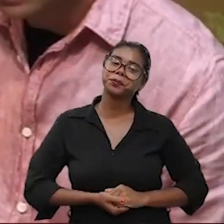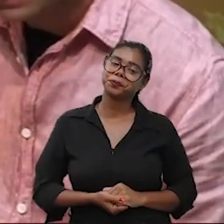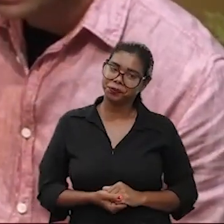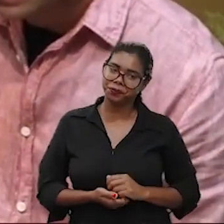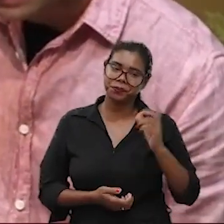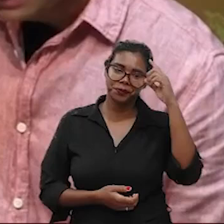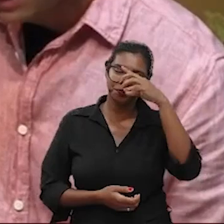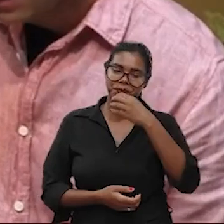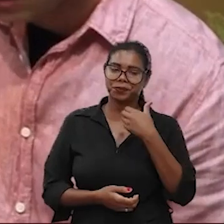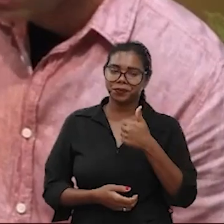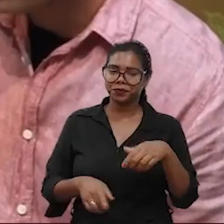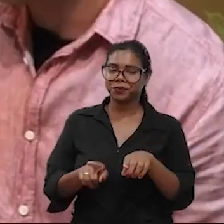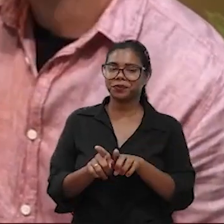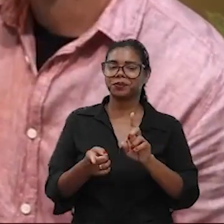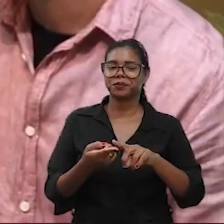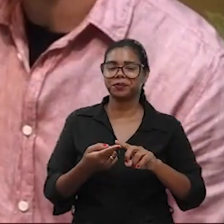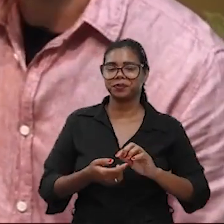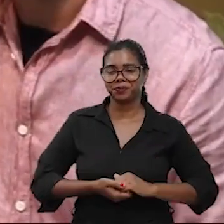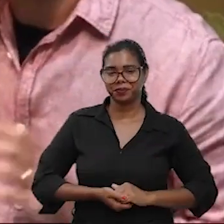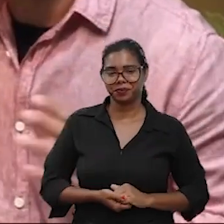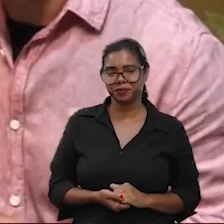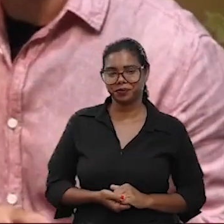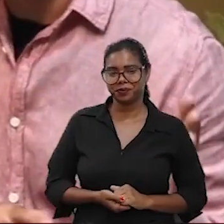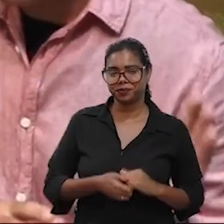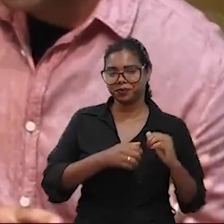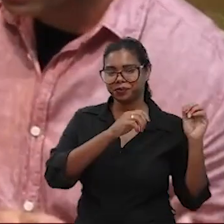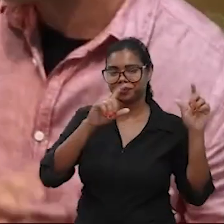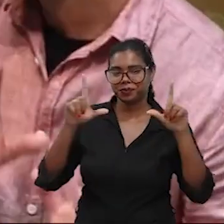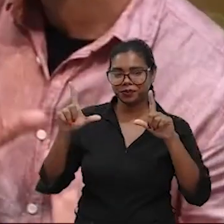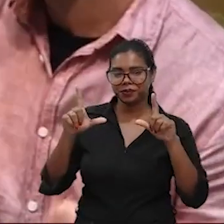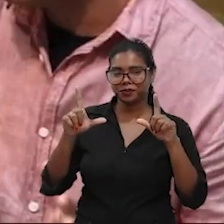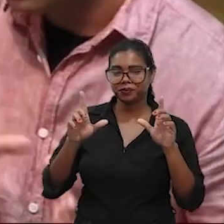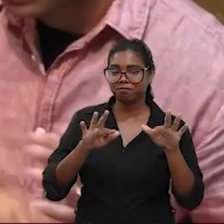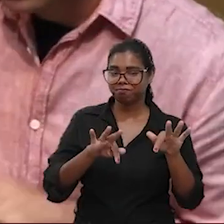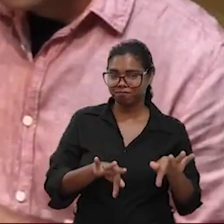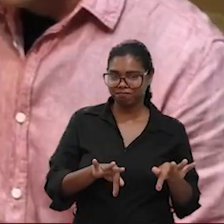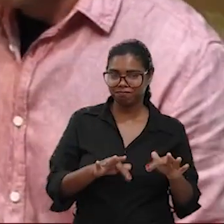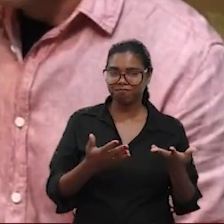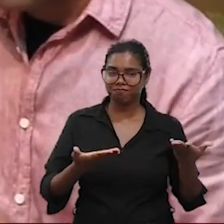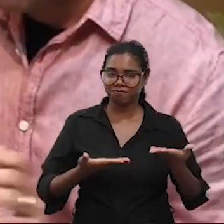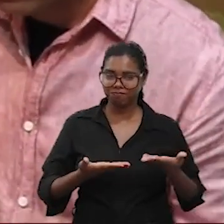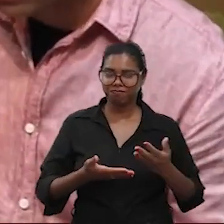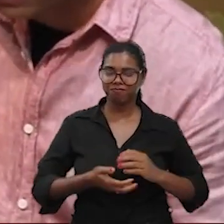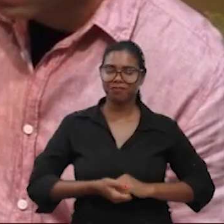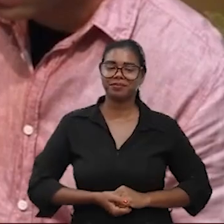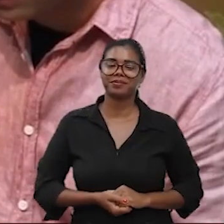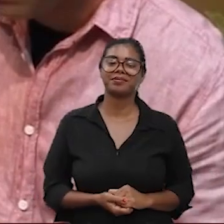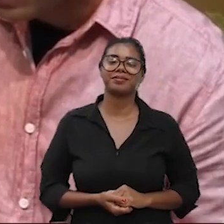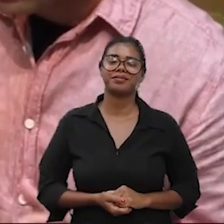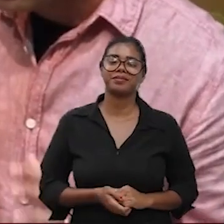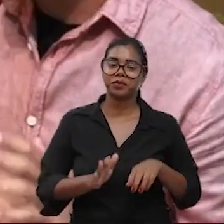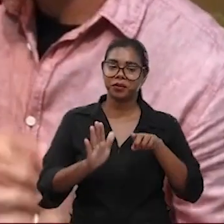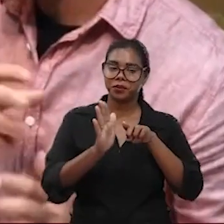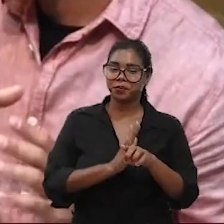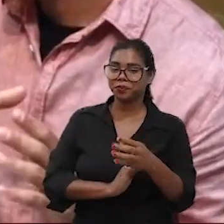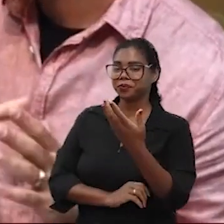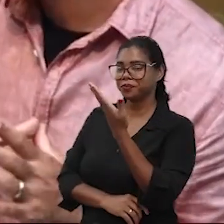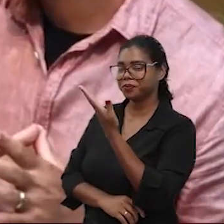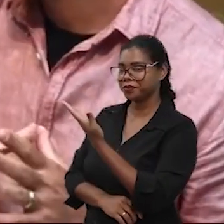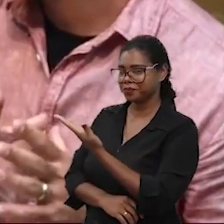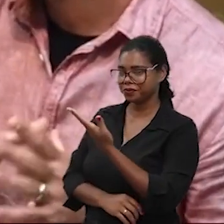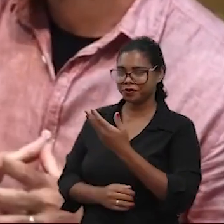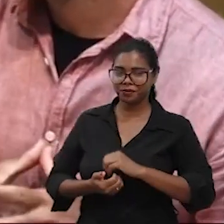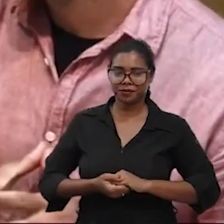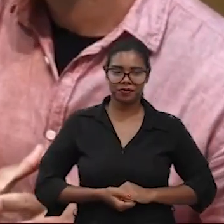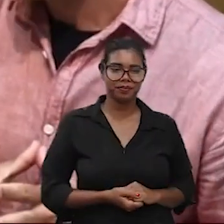Álvaro, excelente. E só voltando, a gente já está caminhando para o final, né? Mas eu queria ainda fazer essa pergunta para você. Só voltando para essa